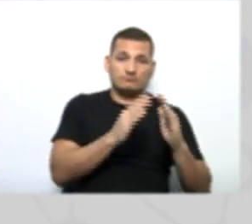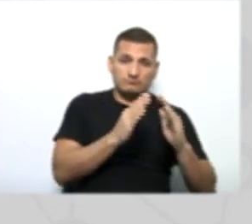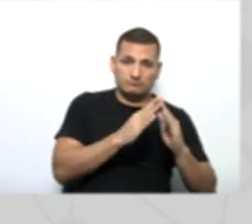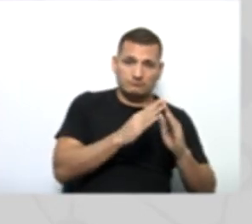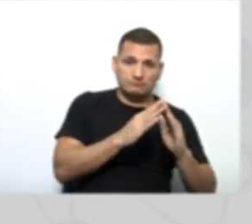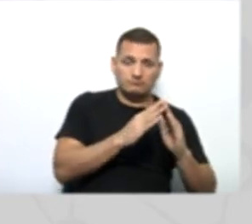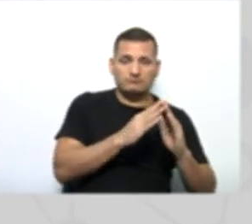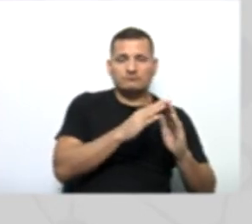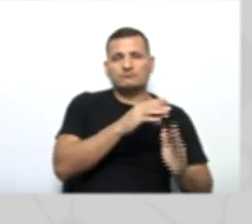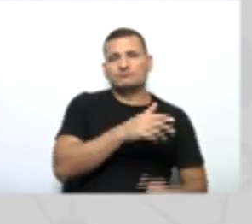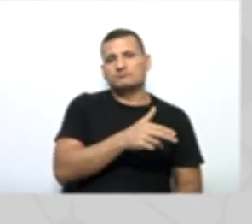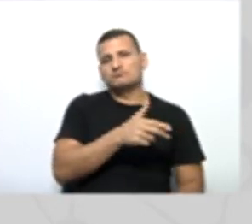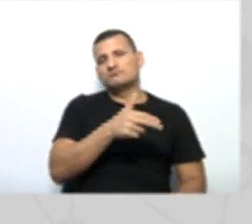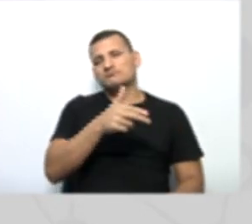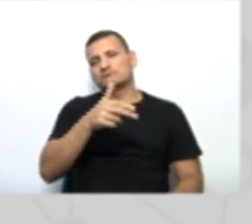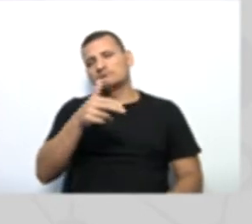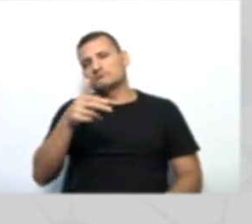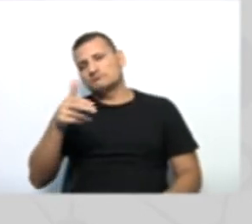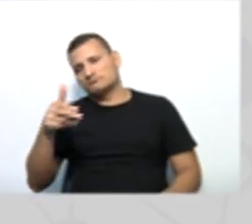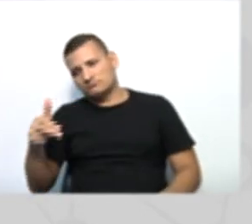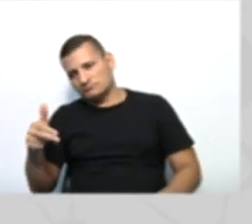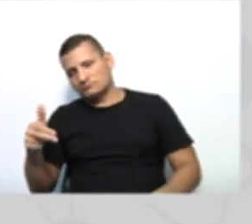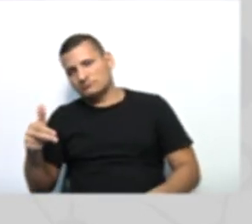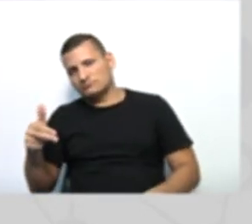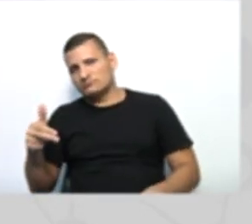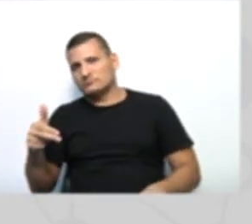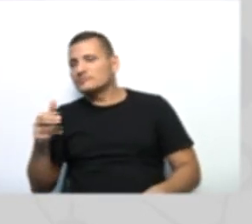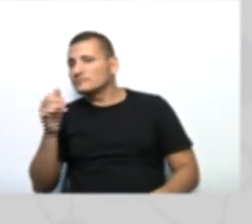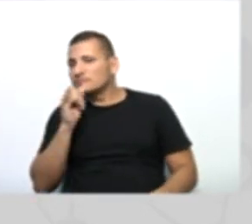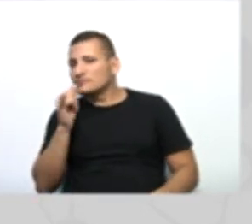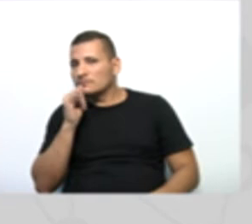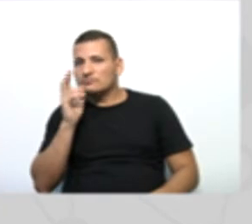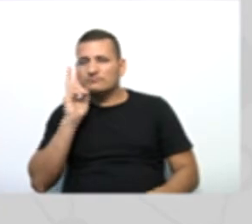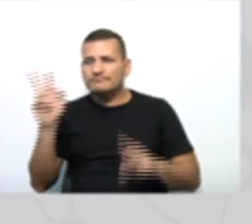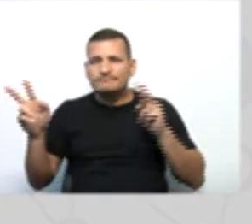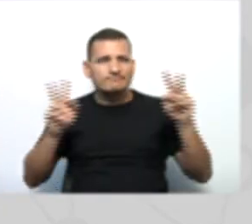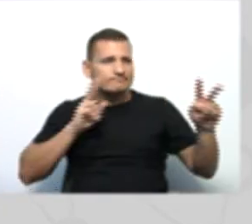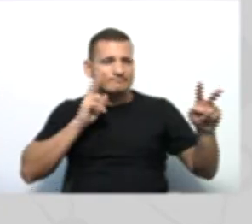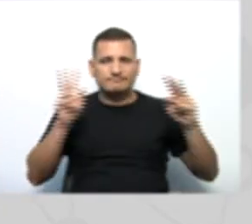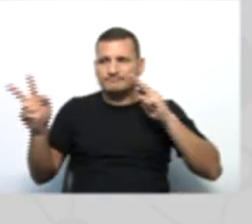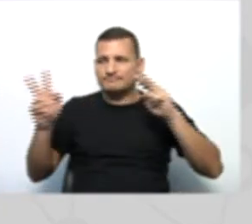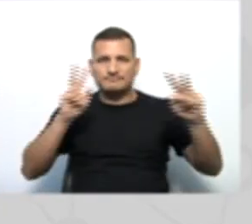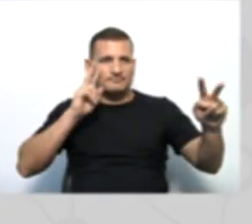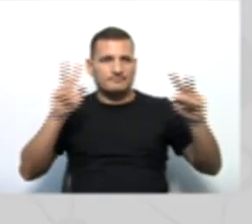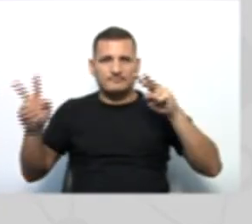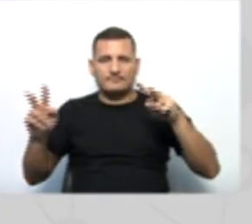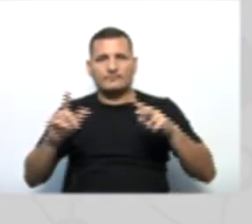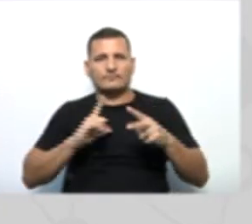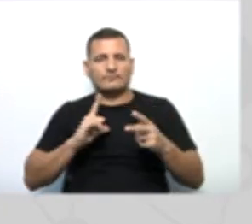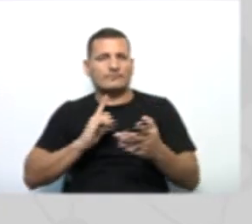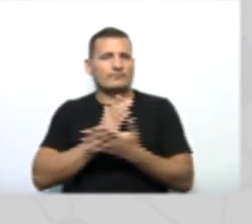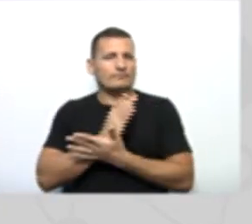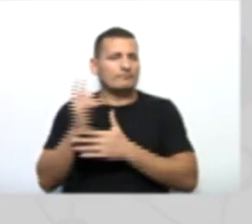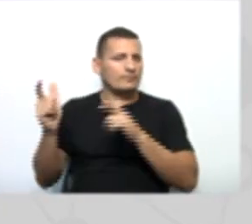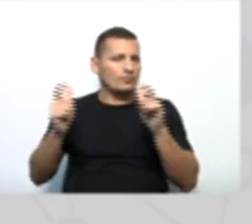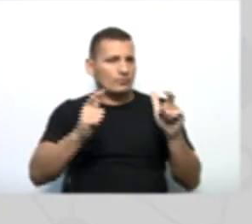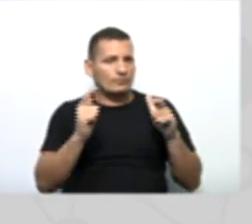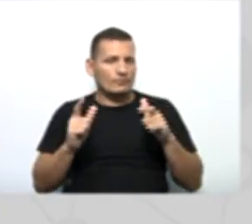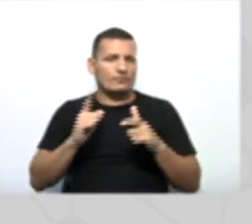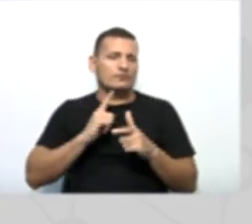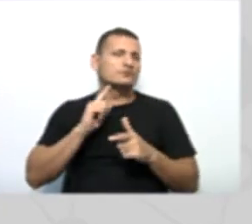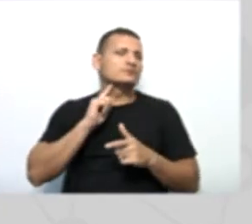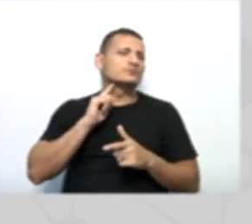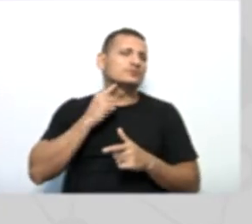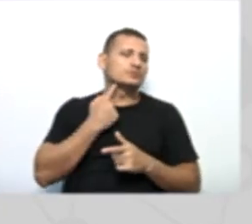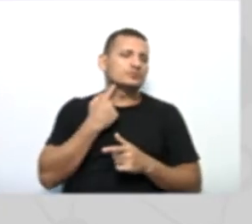está assistindo esse vídeo, por exemplo. Olhando aí, você pode, andando pela rua, perceber alguns locais que estão sendo poluídos